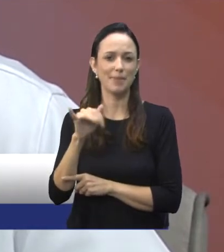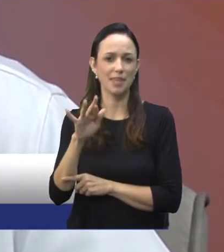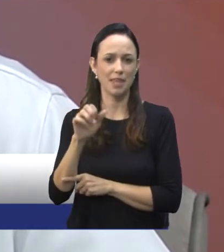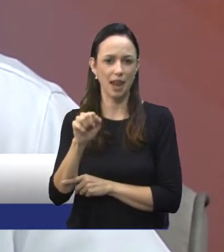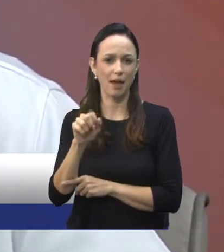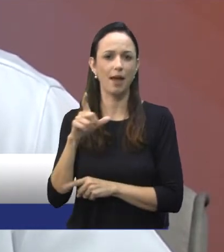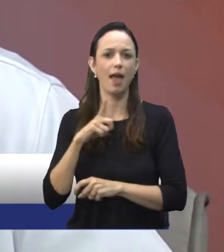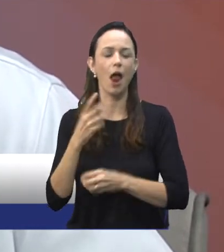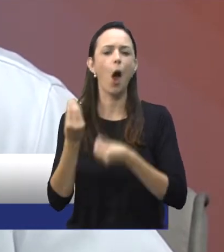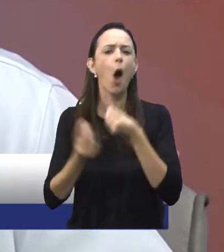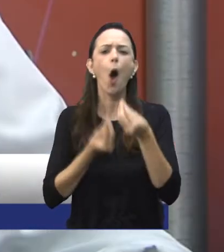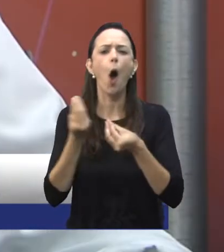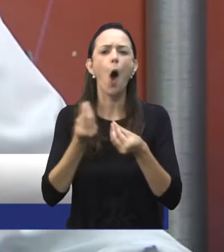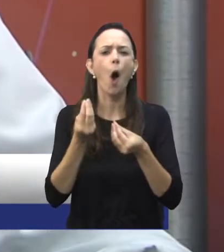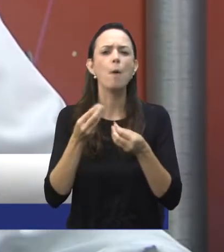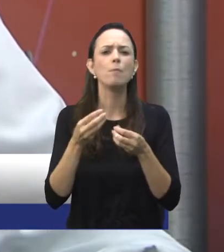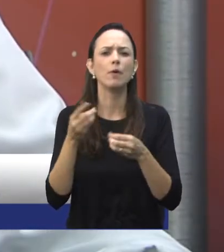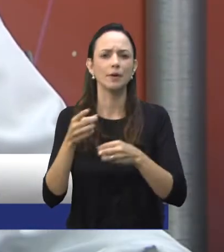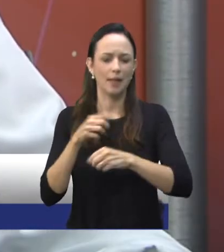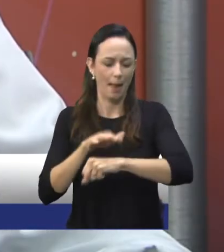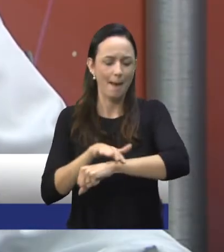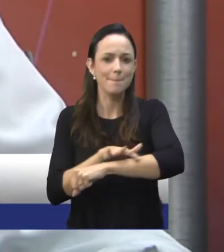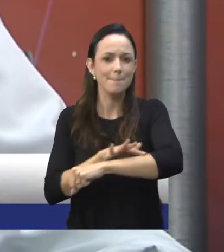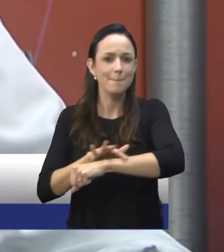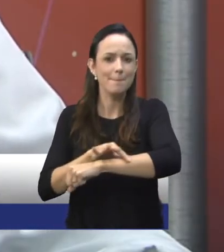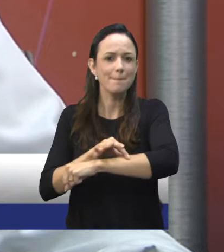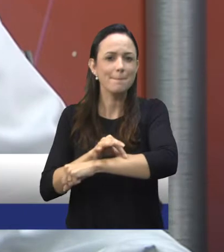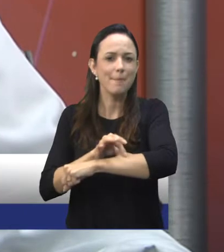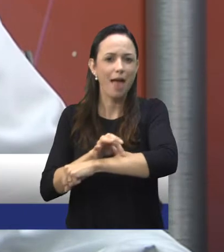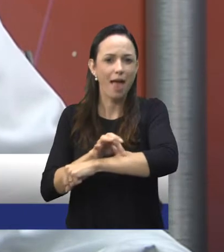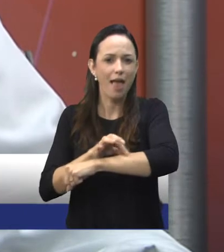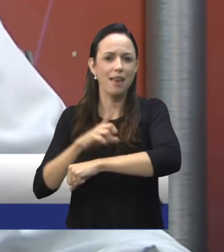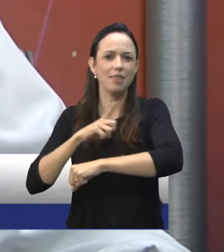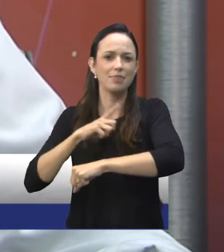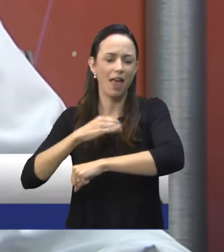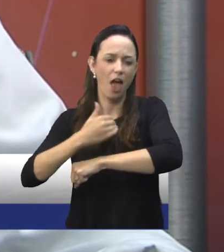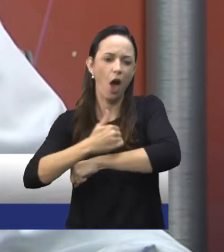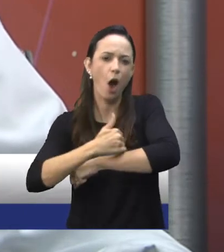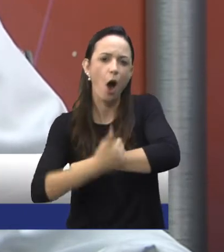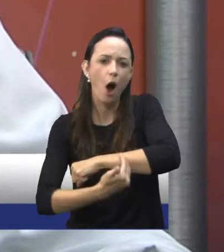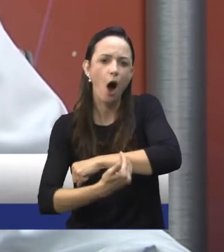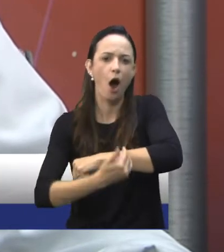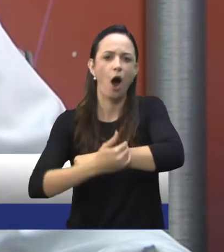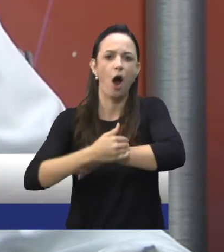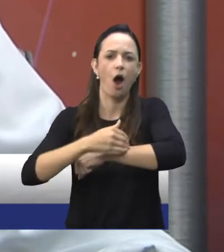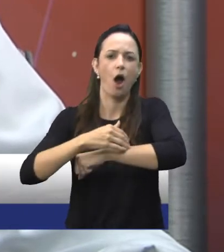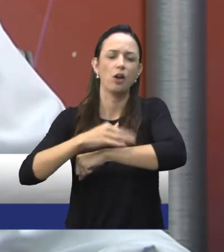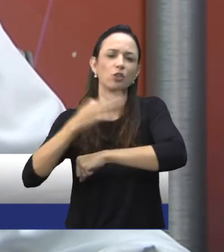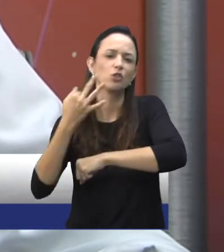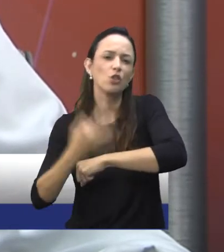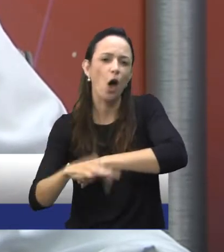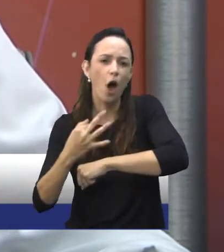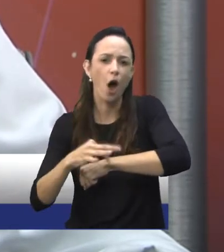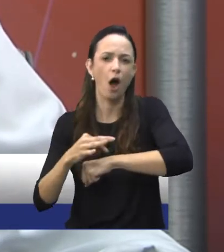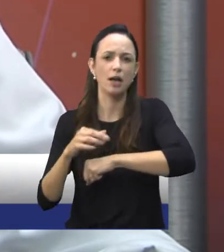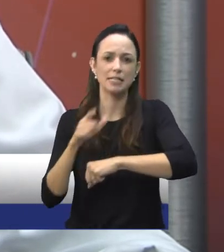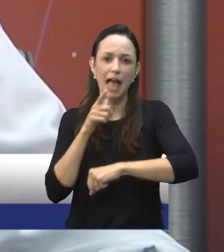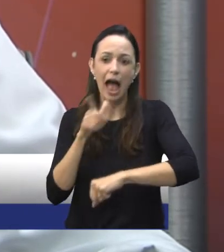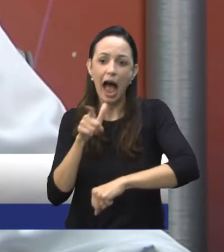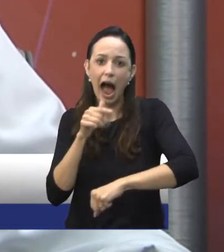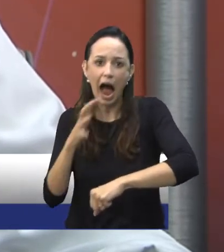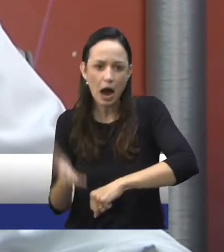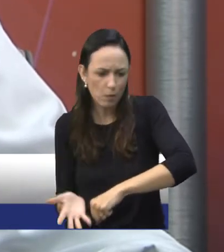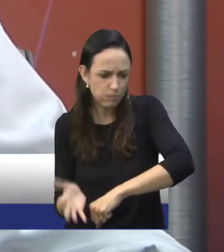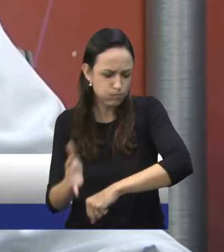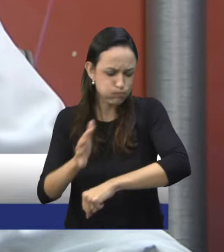nossa pele através de lesões, ou seja, ferimentos e machucados, quando a água contaminada